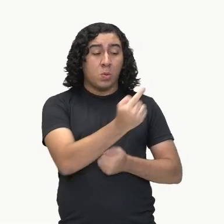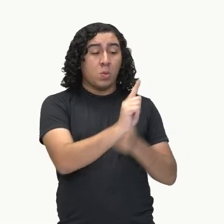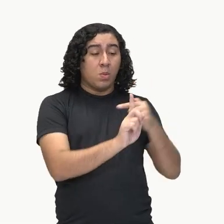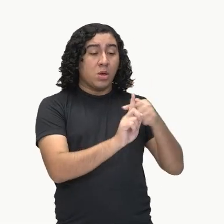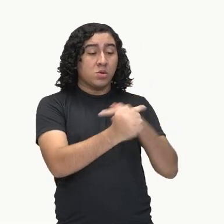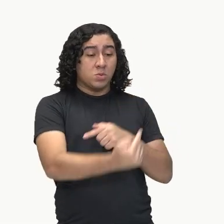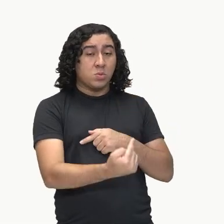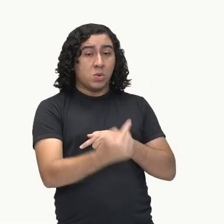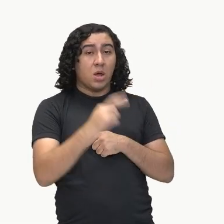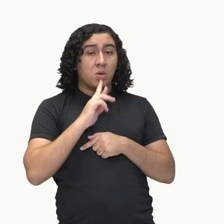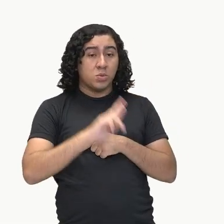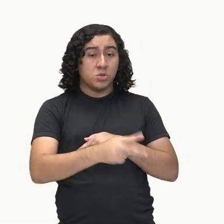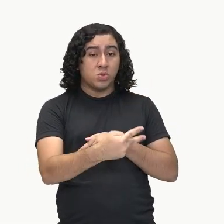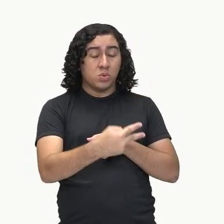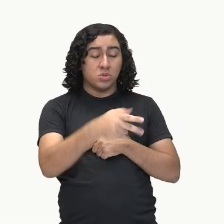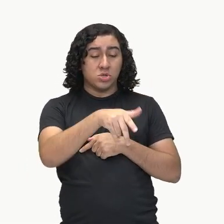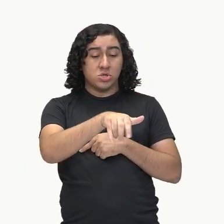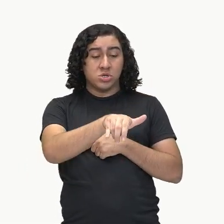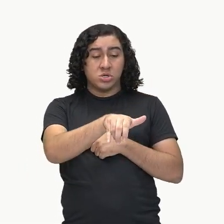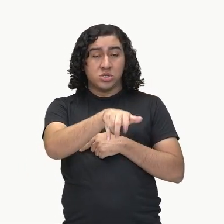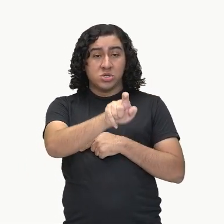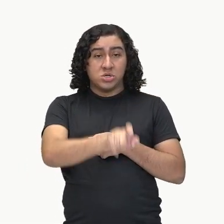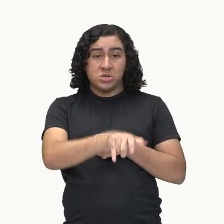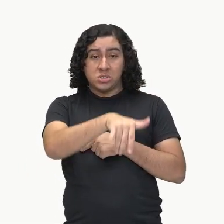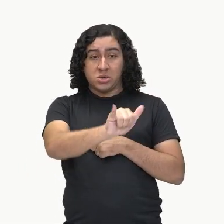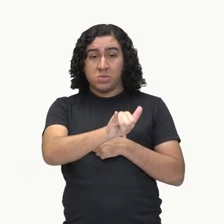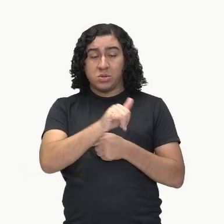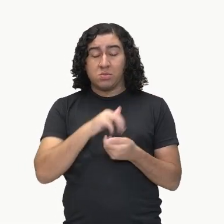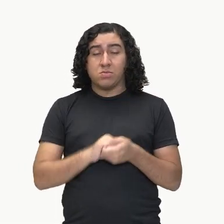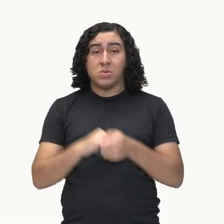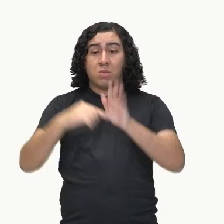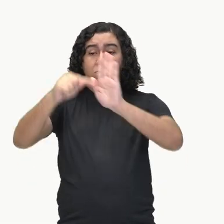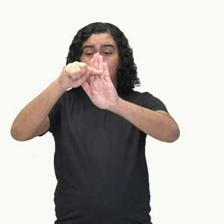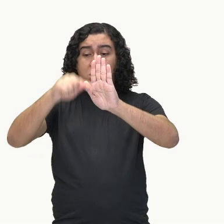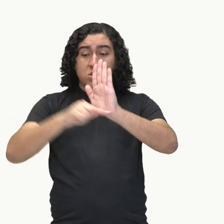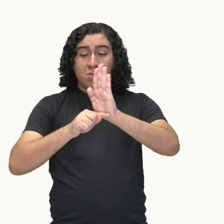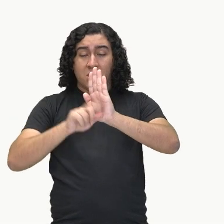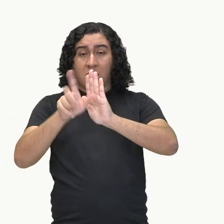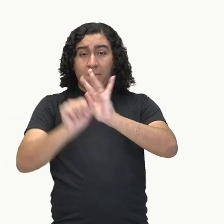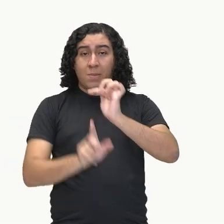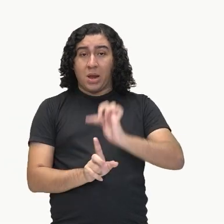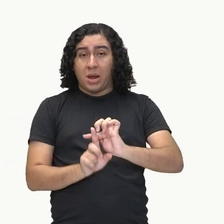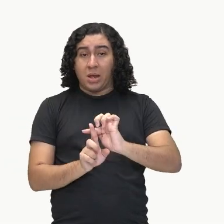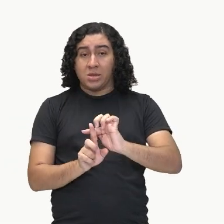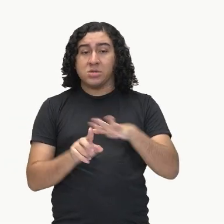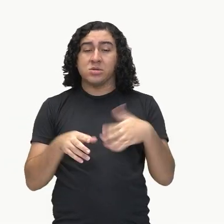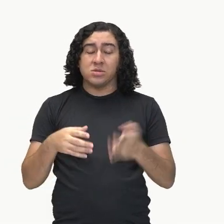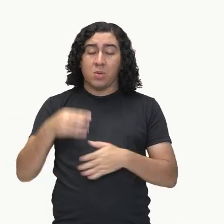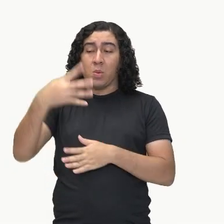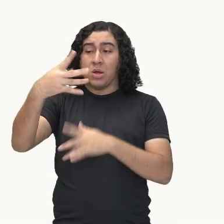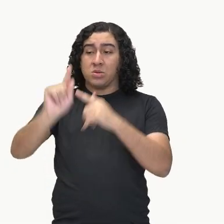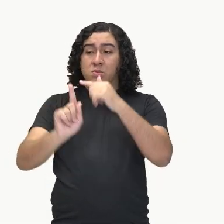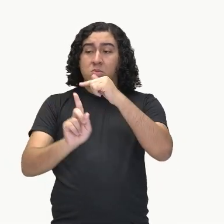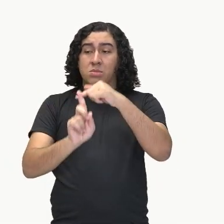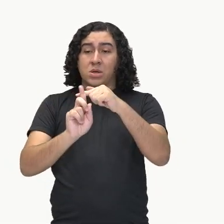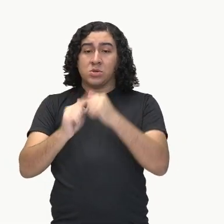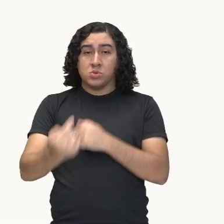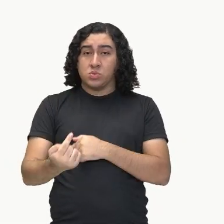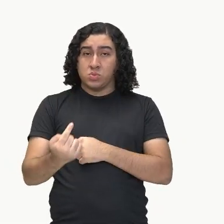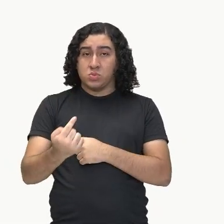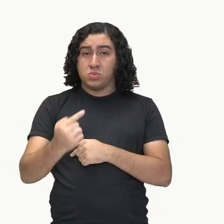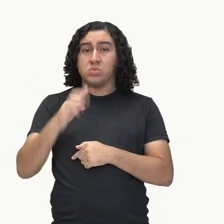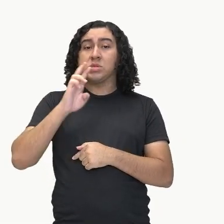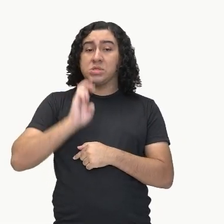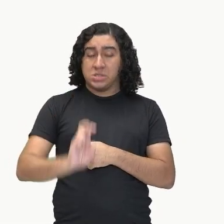2xy. Repita o sinal aí de menos e faça a adição dos números. 4 mais